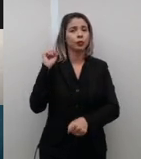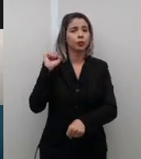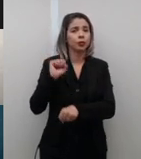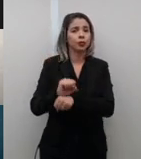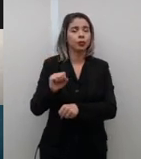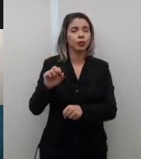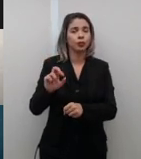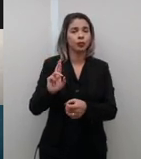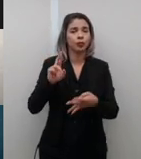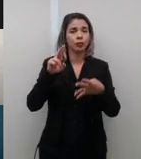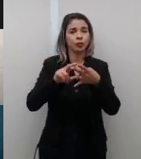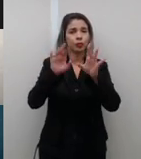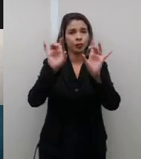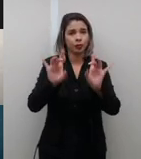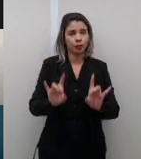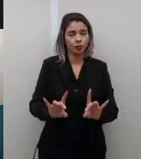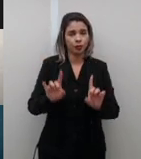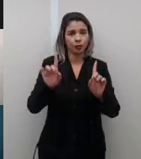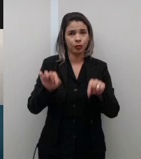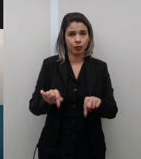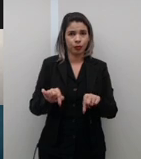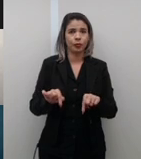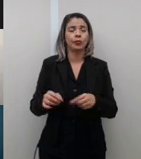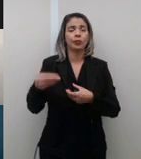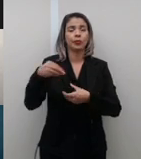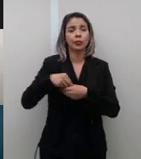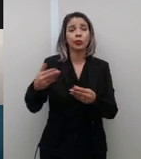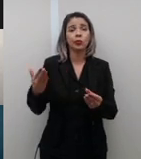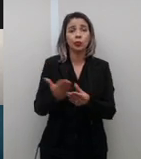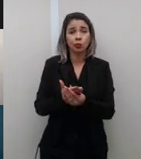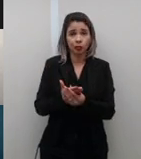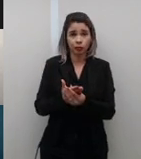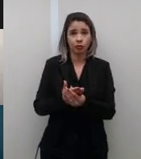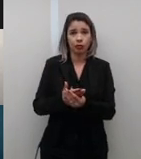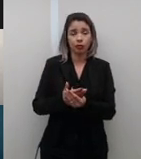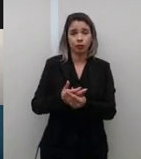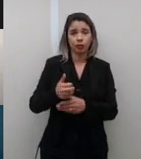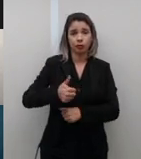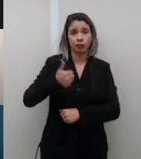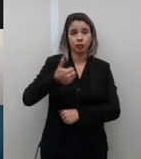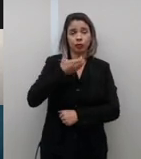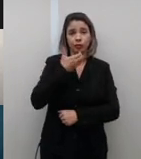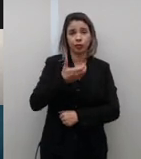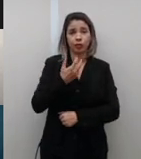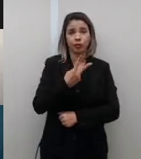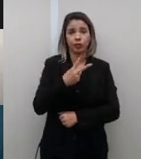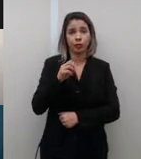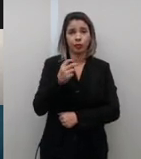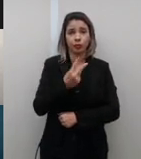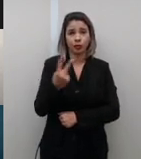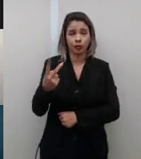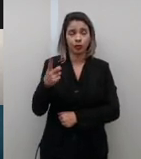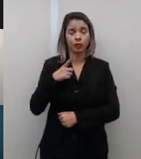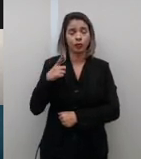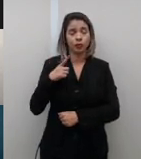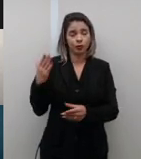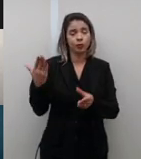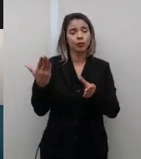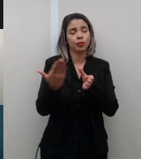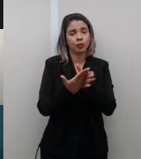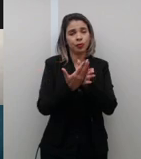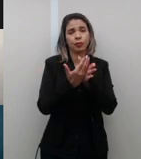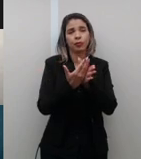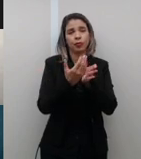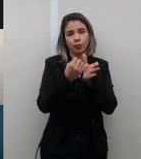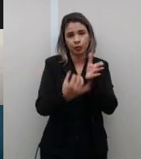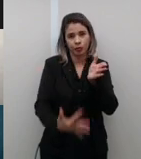nos quais suscitada, né? Em 1 de dezembro de 2022, foram opostos embargos de declaração, ora em julgamento, esses ora em